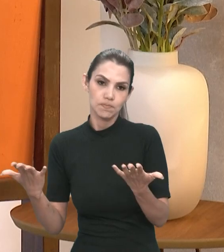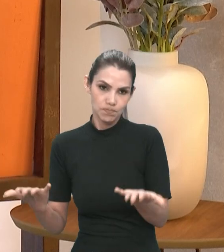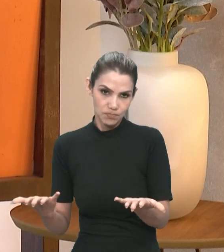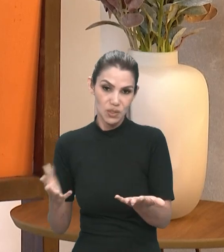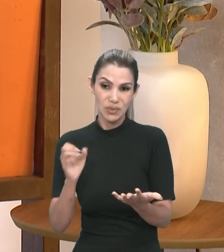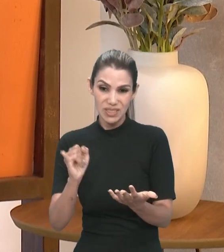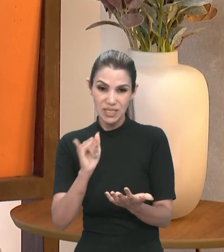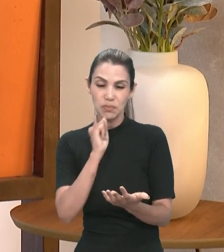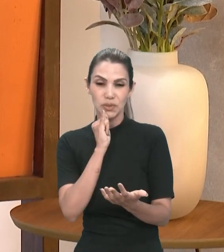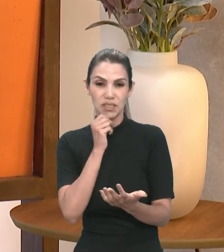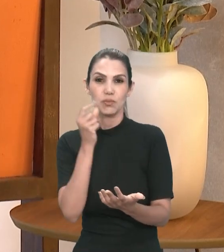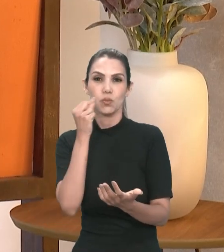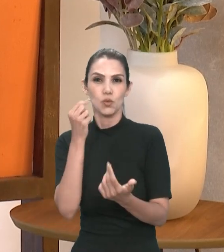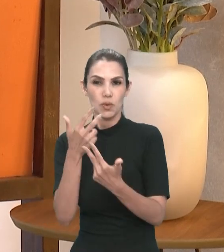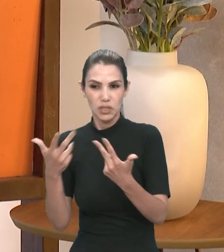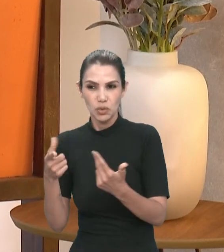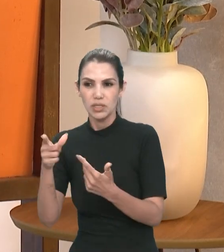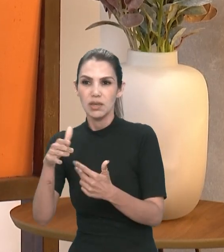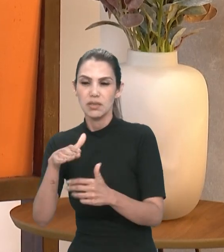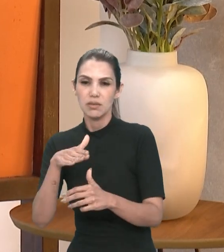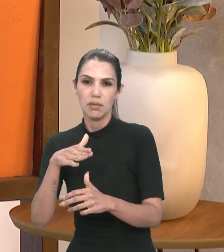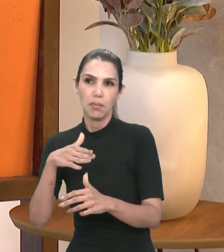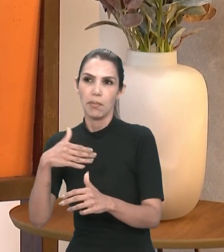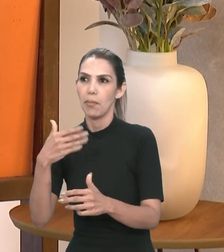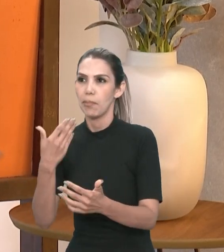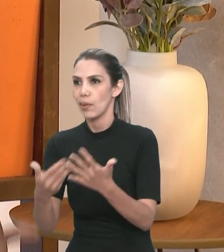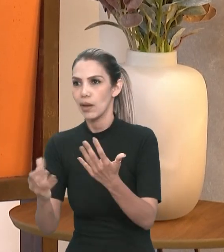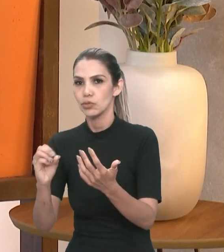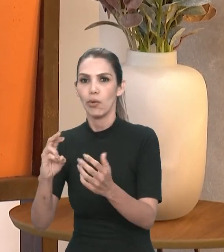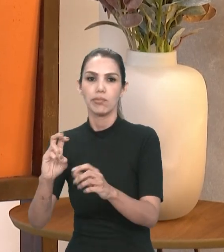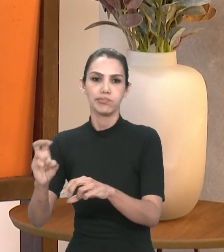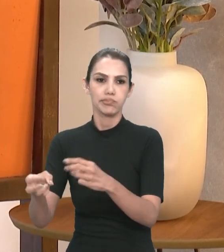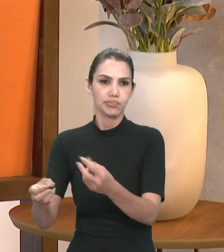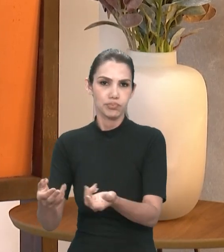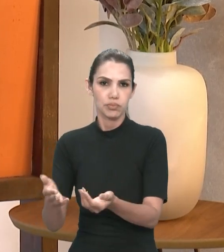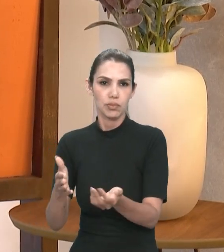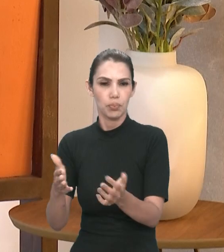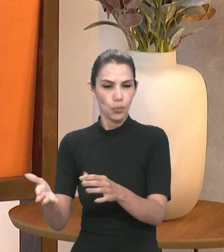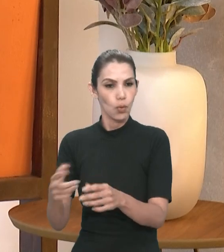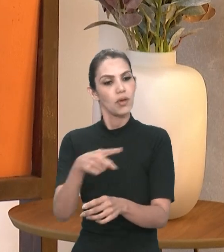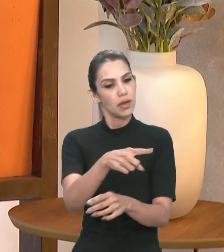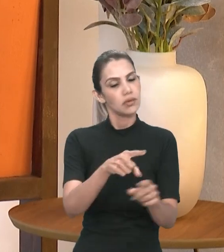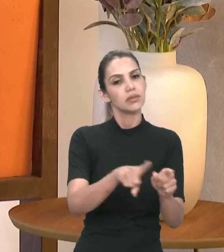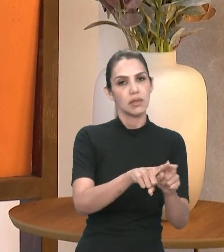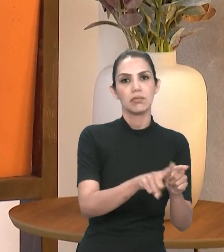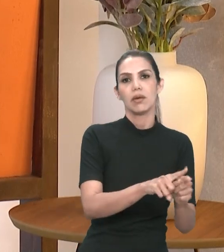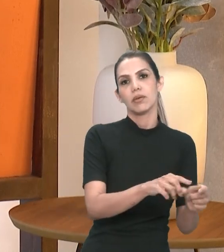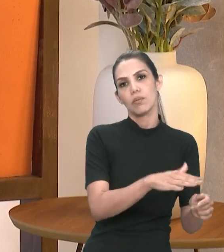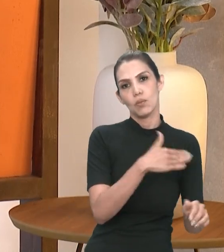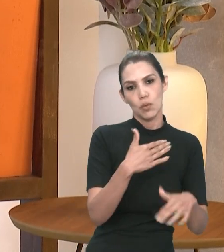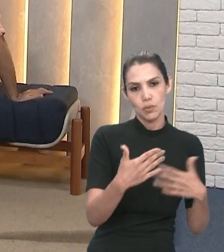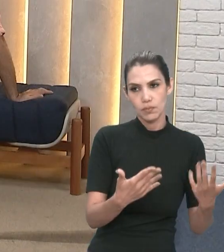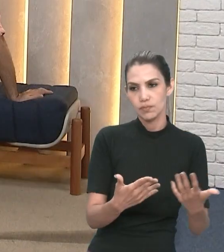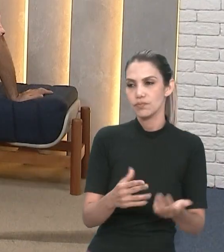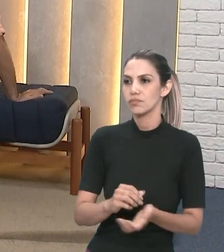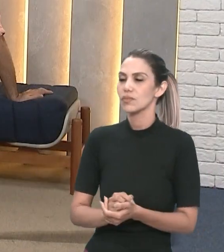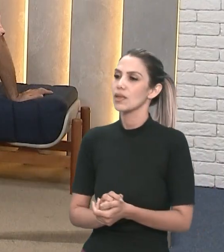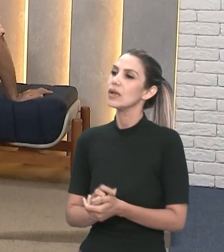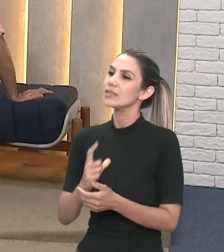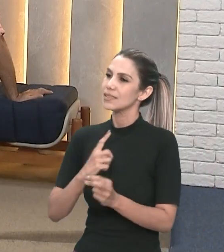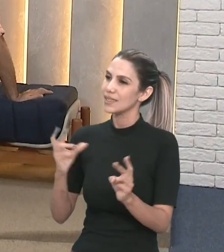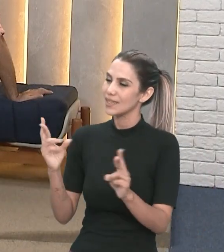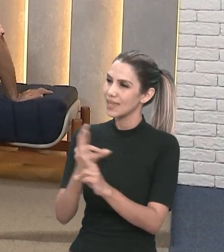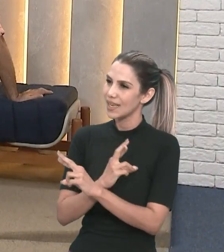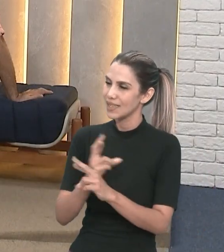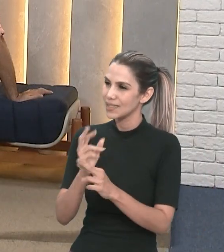resultados que a gente encontrou, essa relação direta e indireta entre a paisagem, os roedores e os parasitas. Ou seja, tem a ver com a cadeia alimentar também.